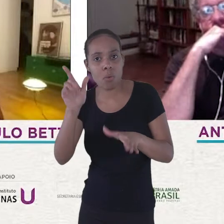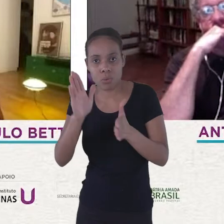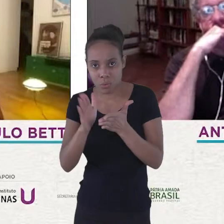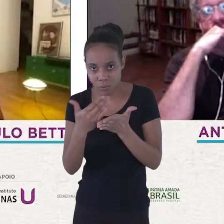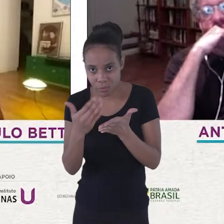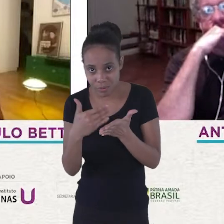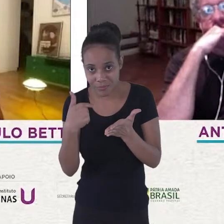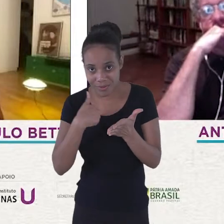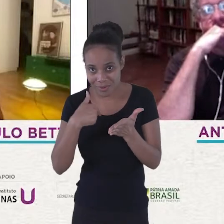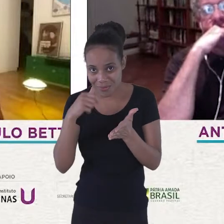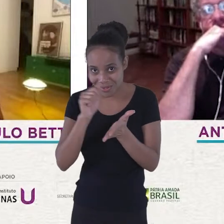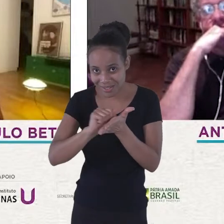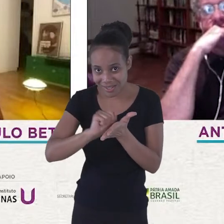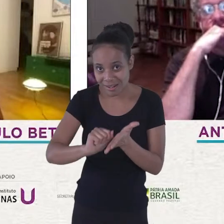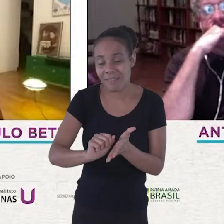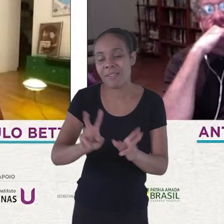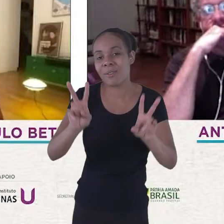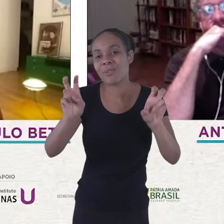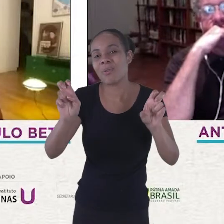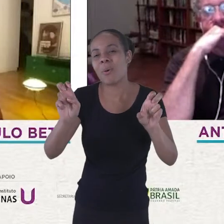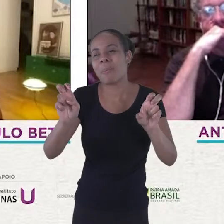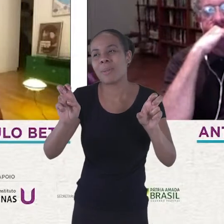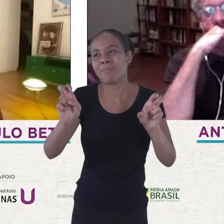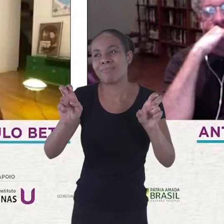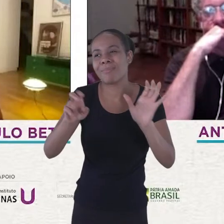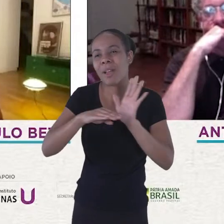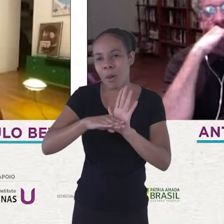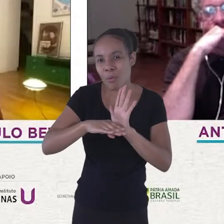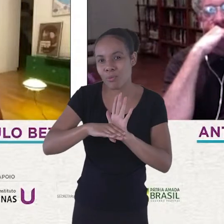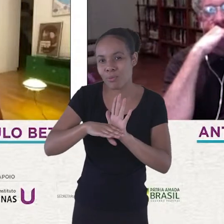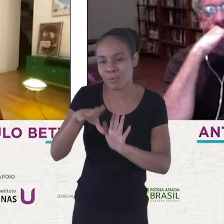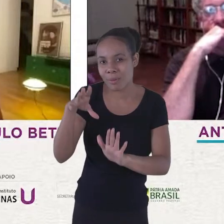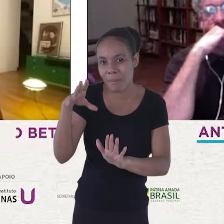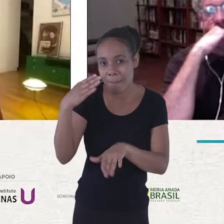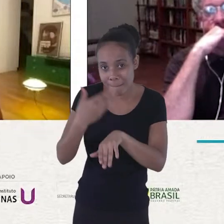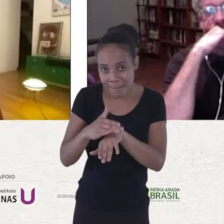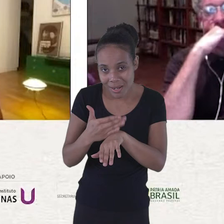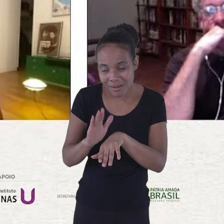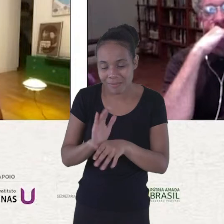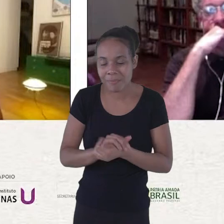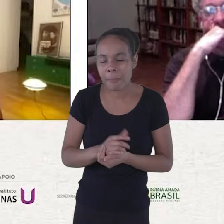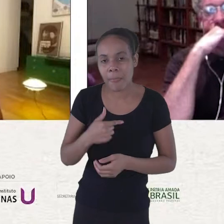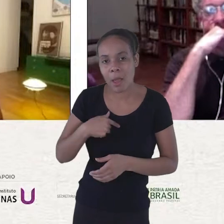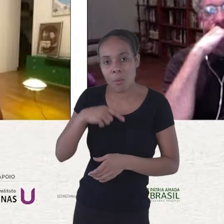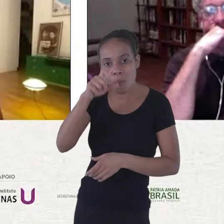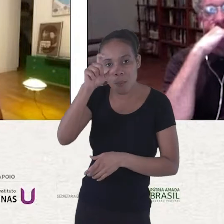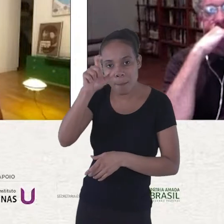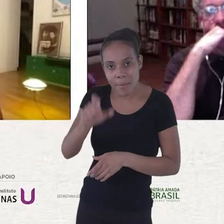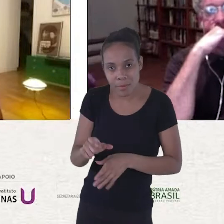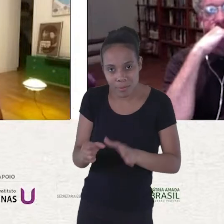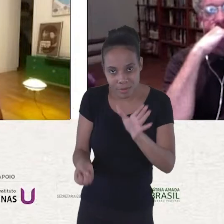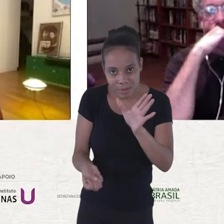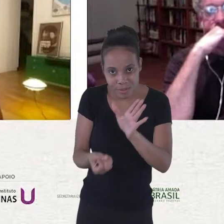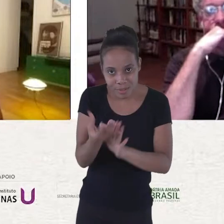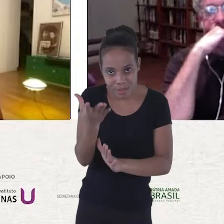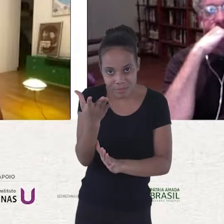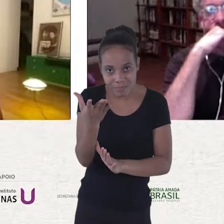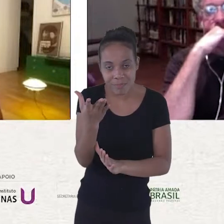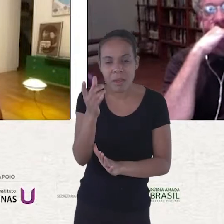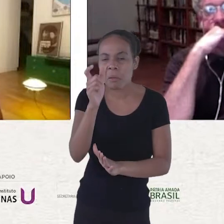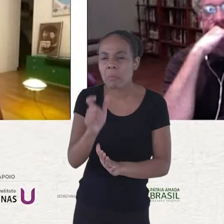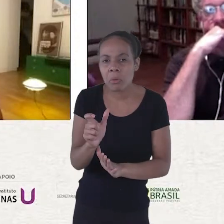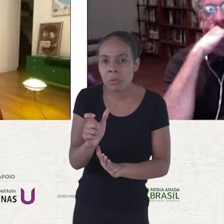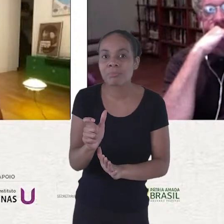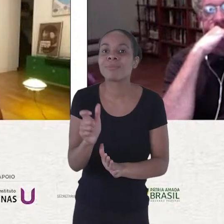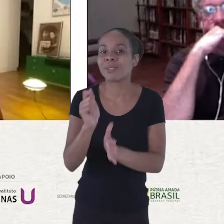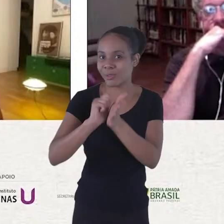Guia Prático. Eu criei um personagem que é um escritor que está fudido e ele precisa escrever um livro